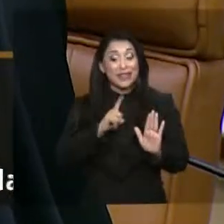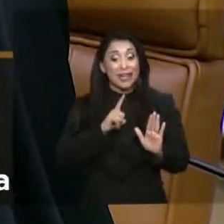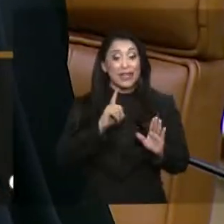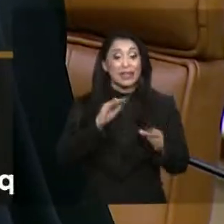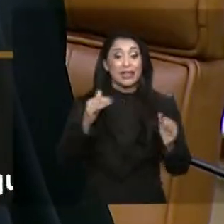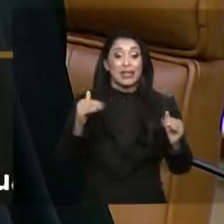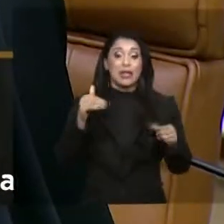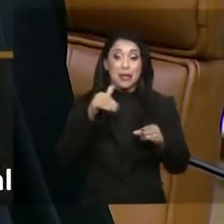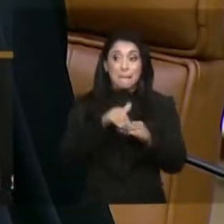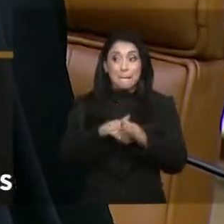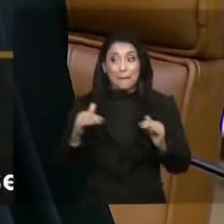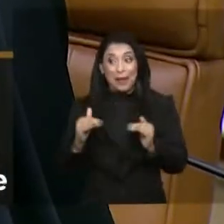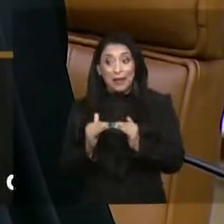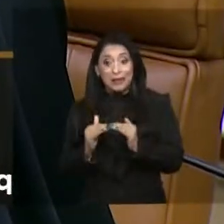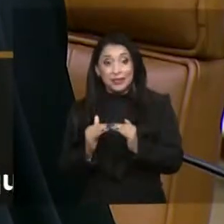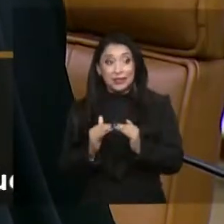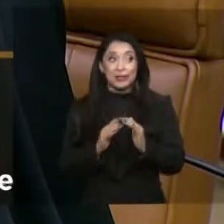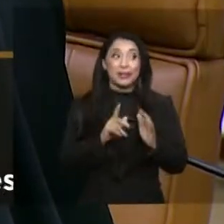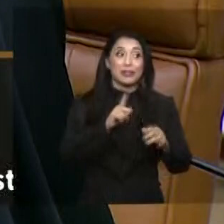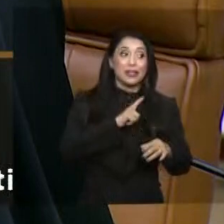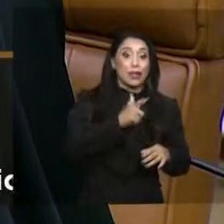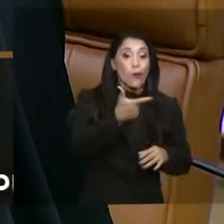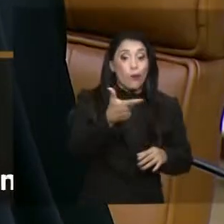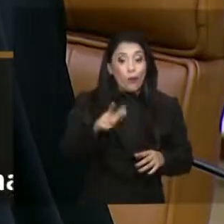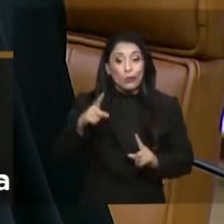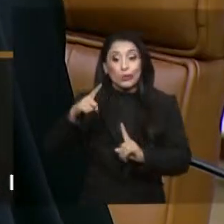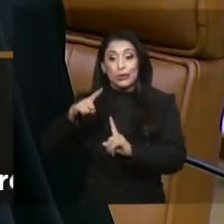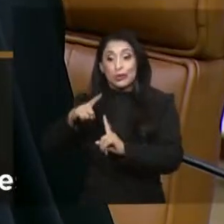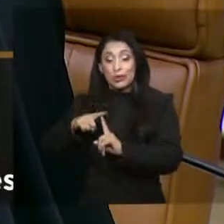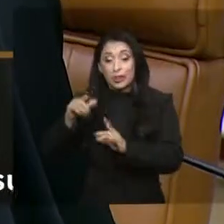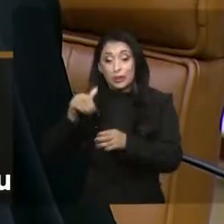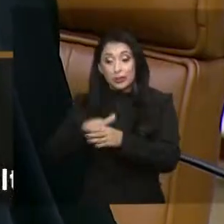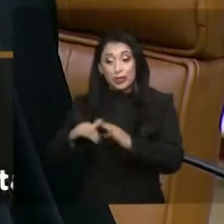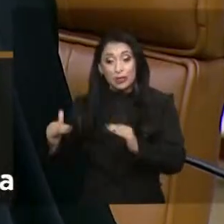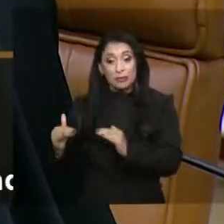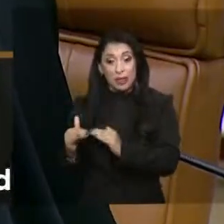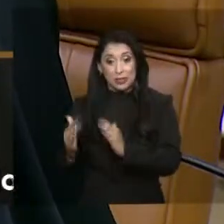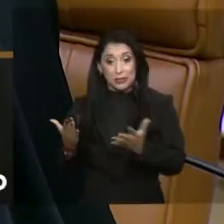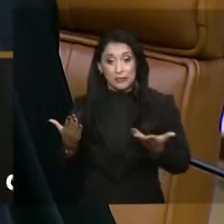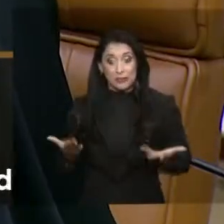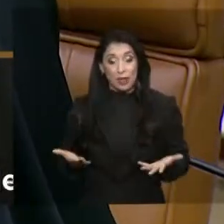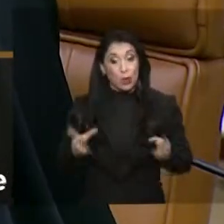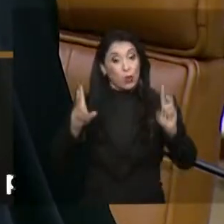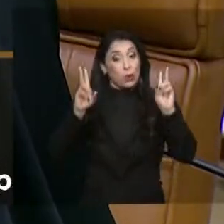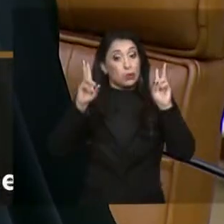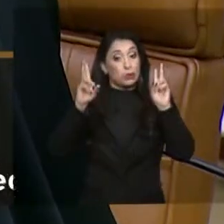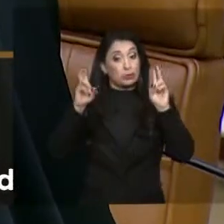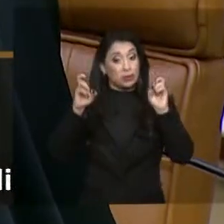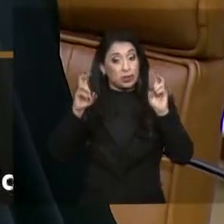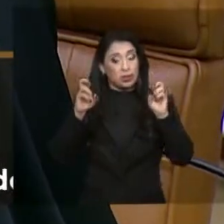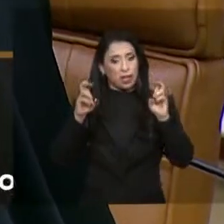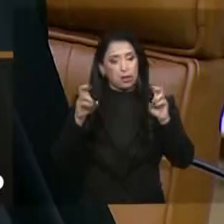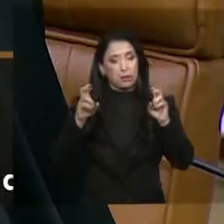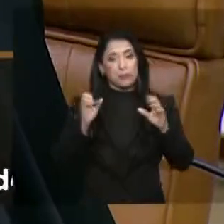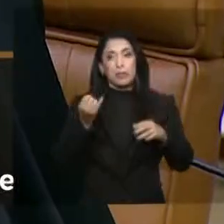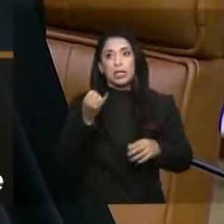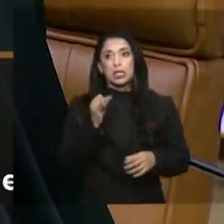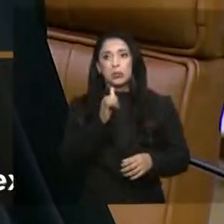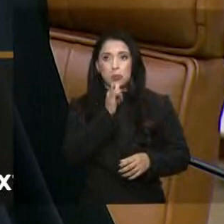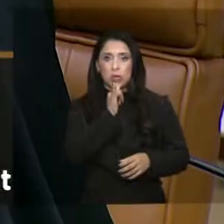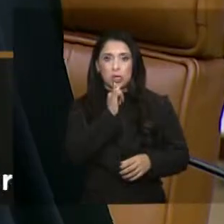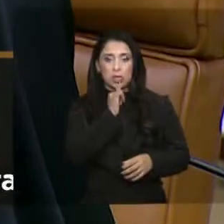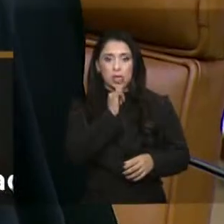há empates. Se aqui a matéria pode ser controversa, veja, uma coisa seria um